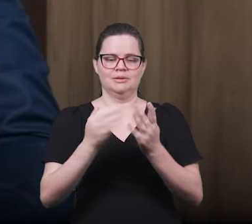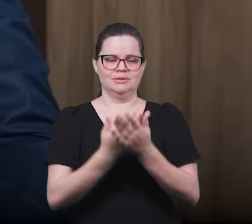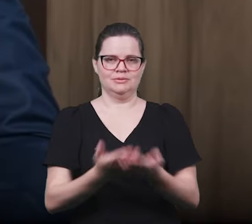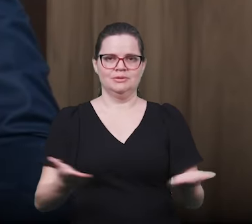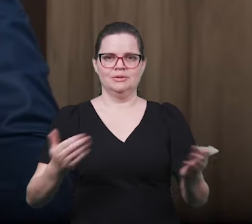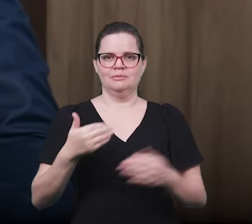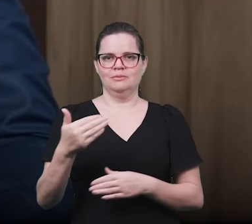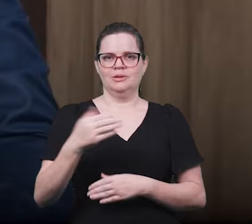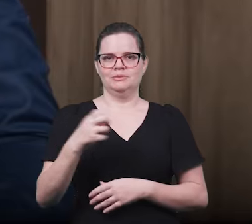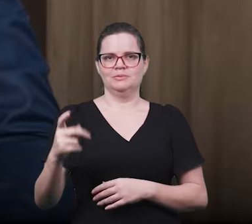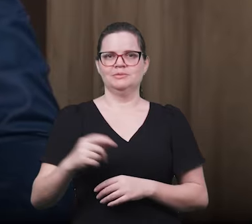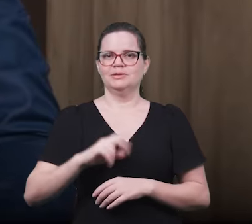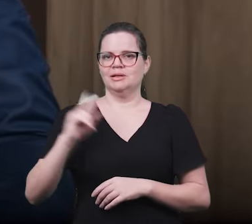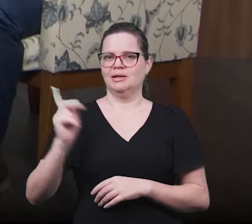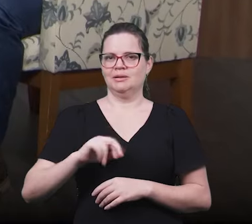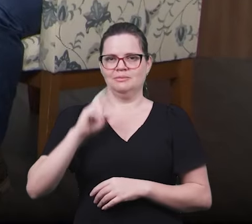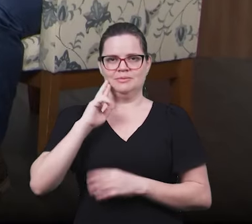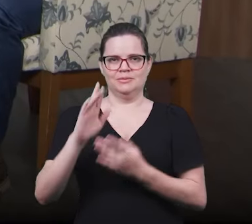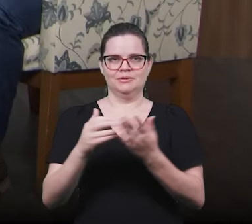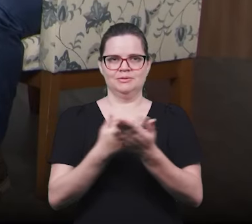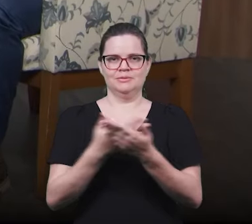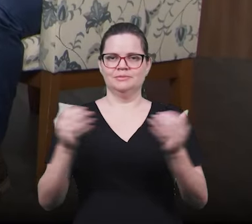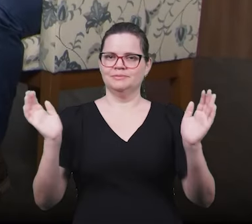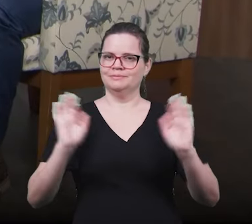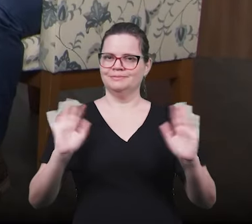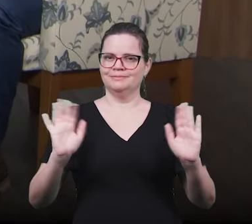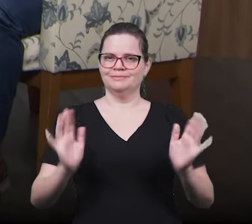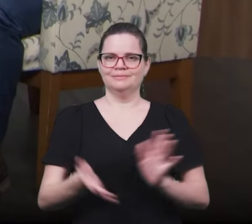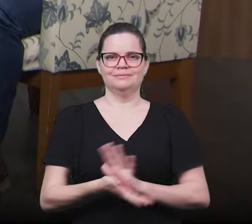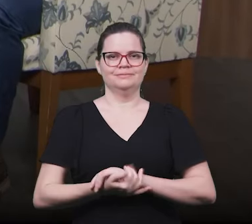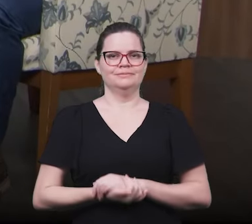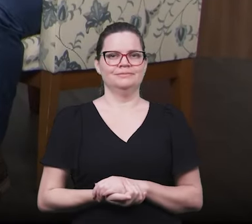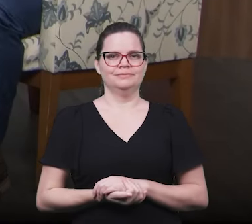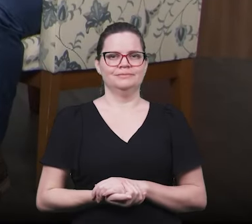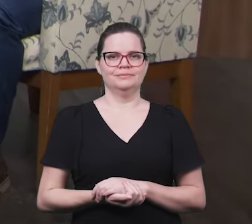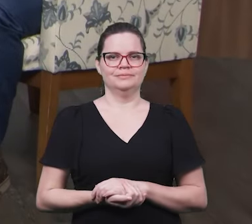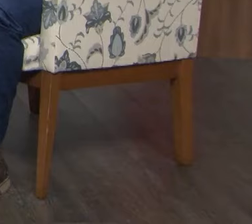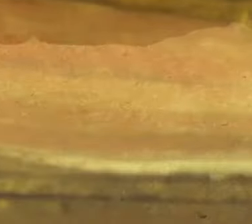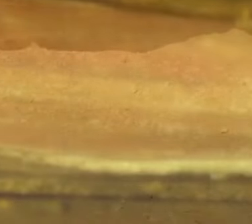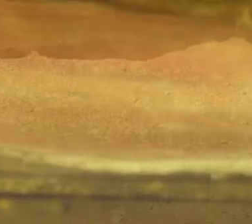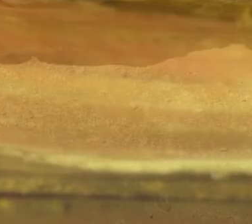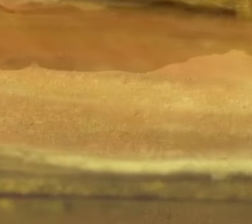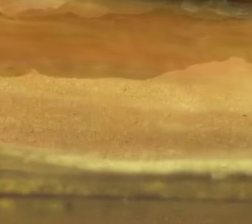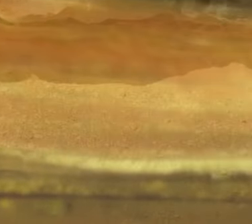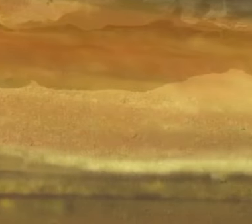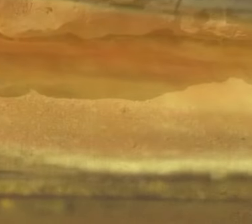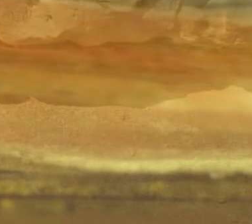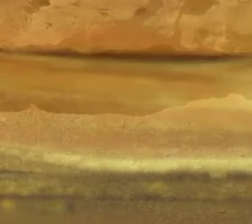próximo episódio. Paz do Senhor, pastor Luiz, e a paz dos nossos irmãos que nos acompanham. Amém.